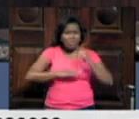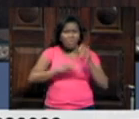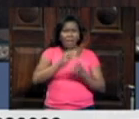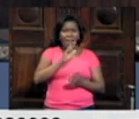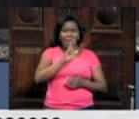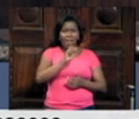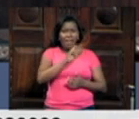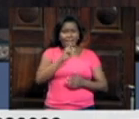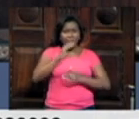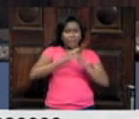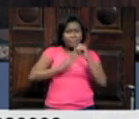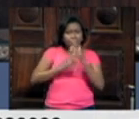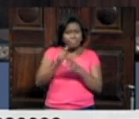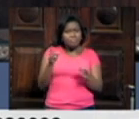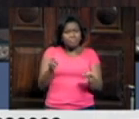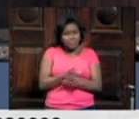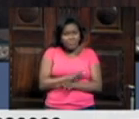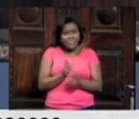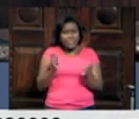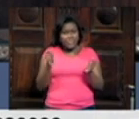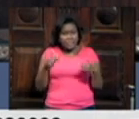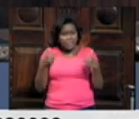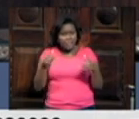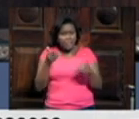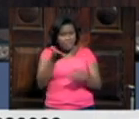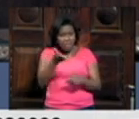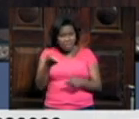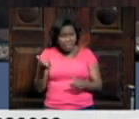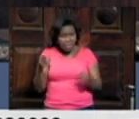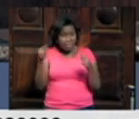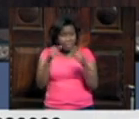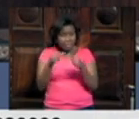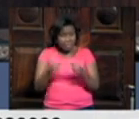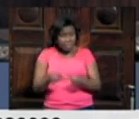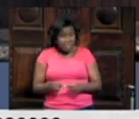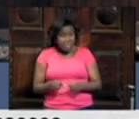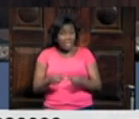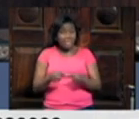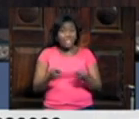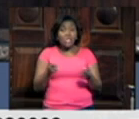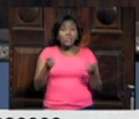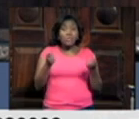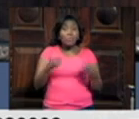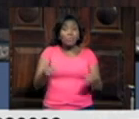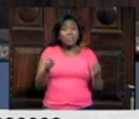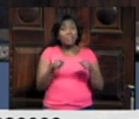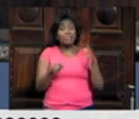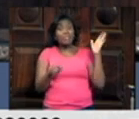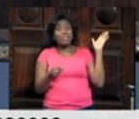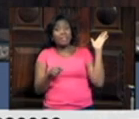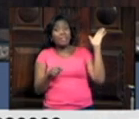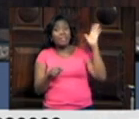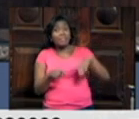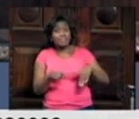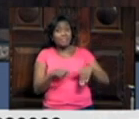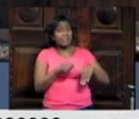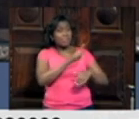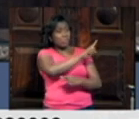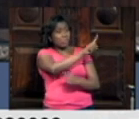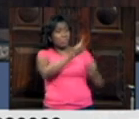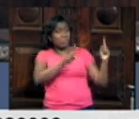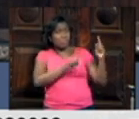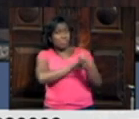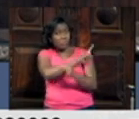carreira habilitados a exercer esses cargos sem terem que ser trazidos dos entes federativos